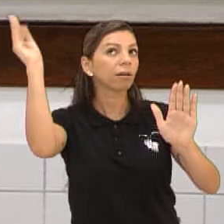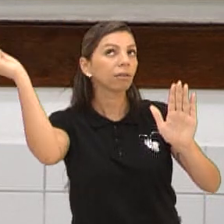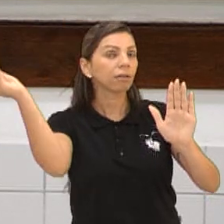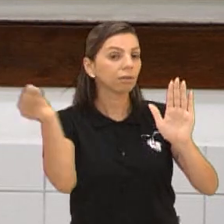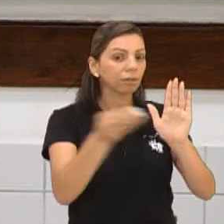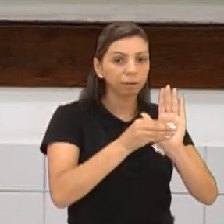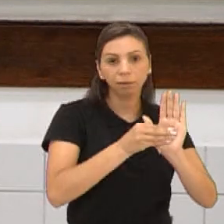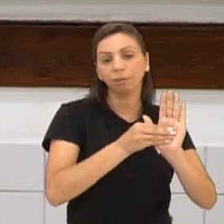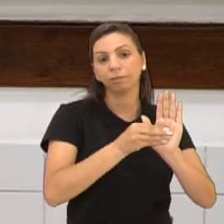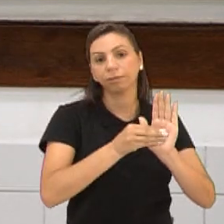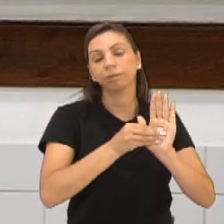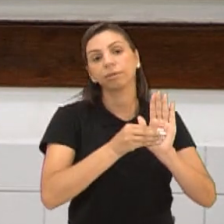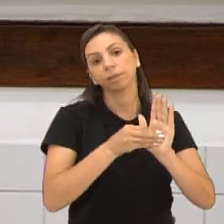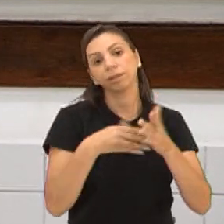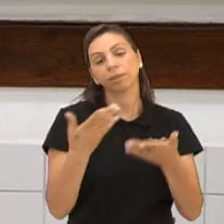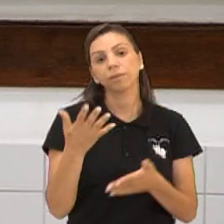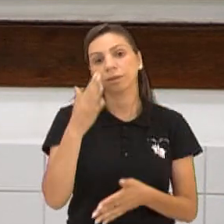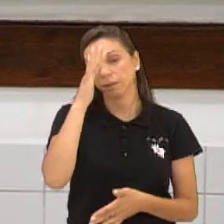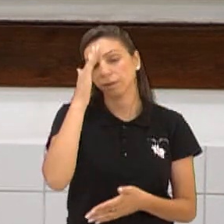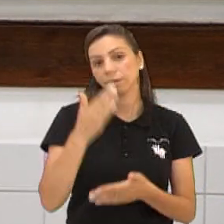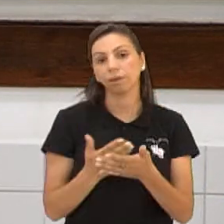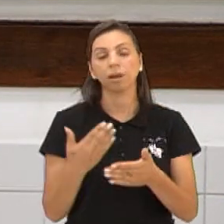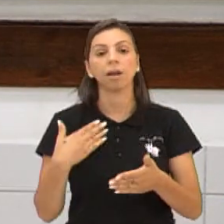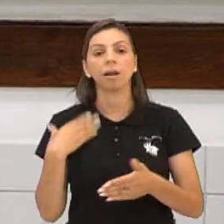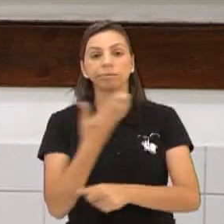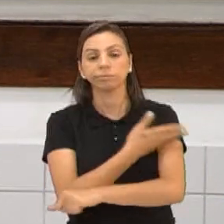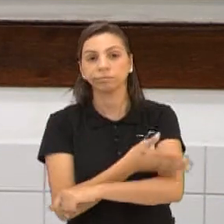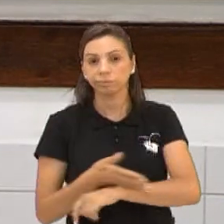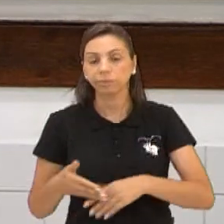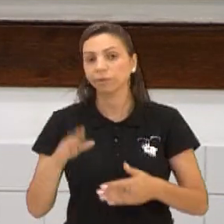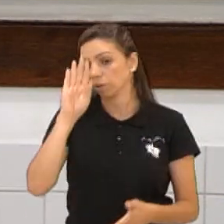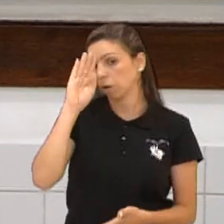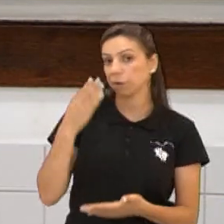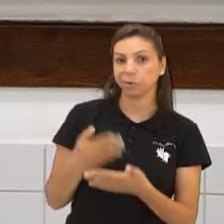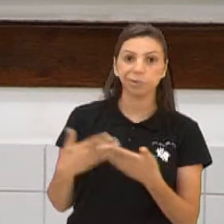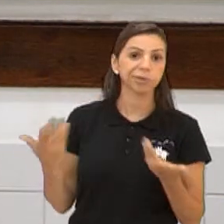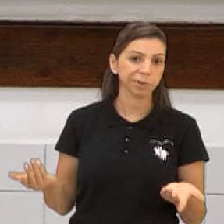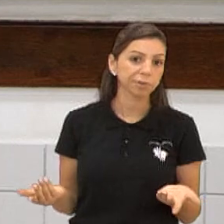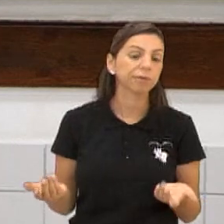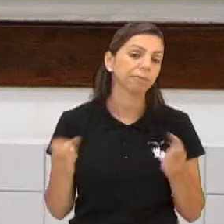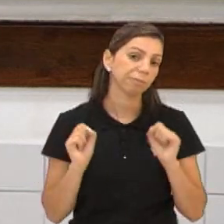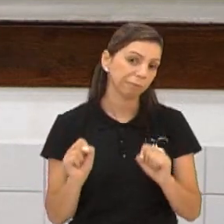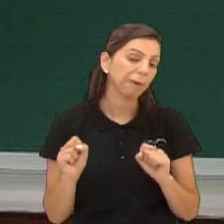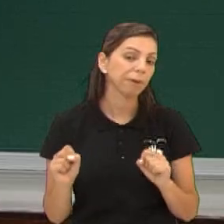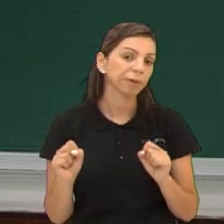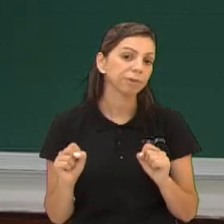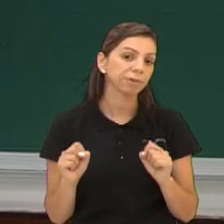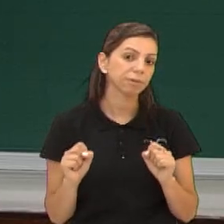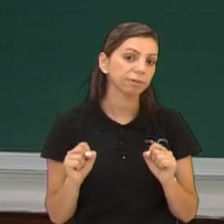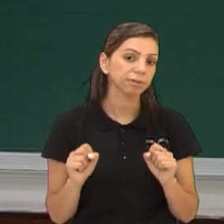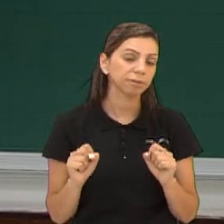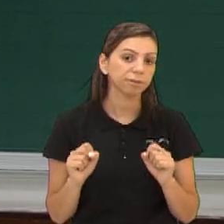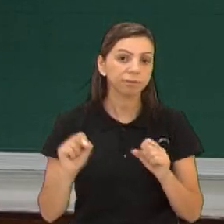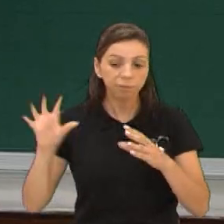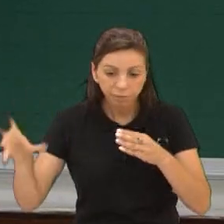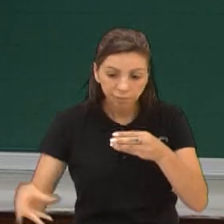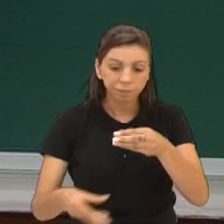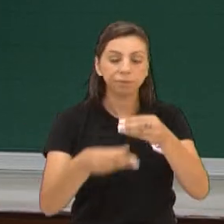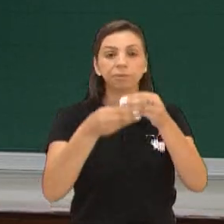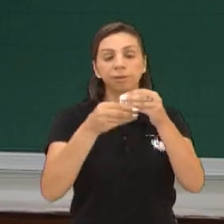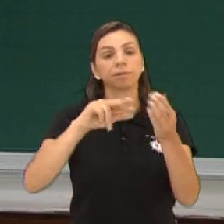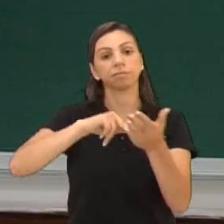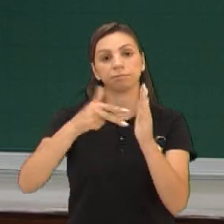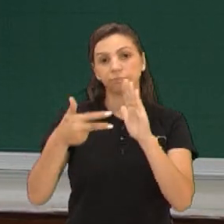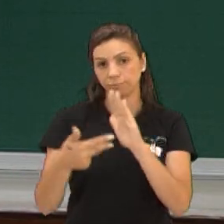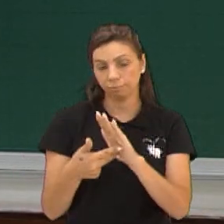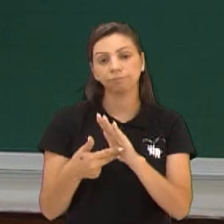ali no papel algo que você está postulando né que acredita e que de fato cresci que